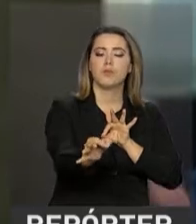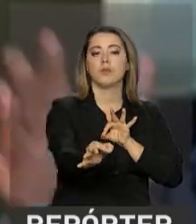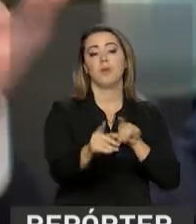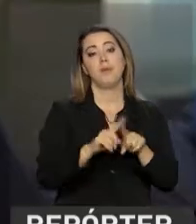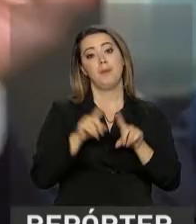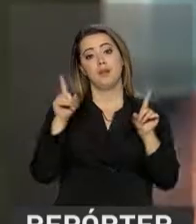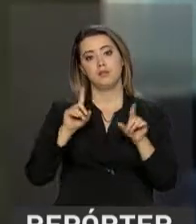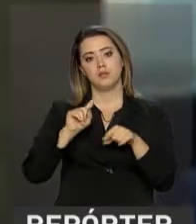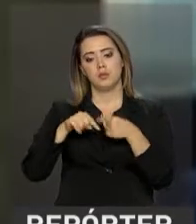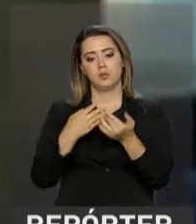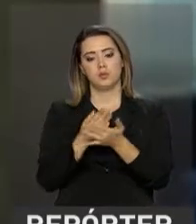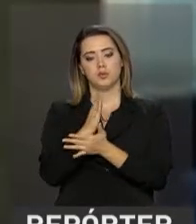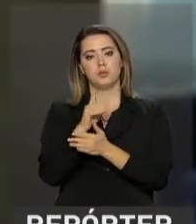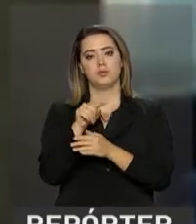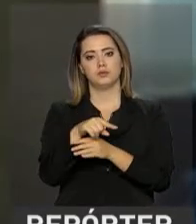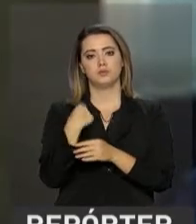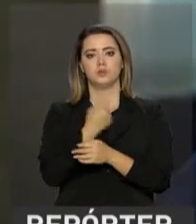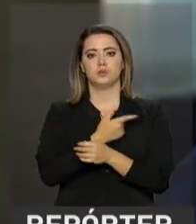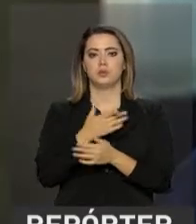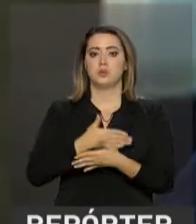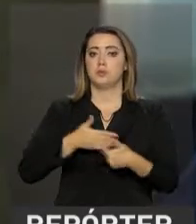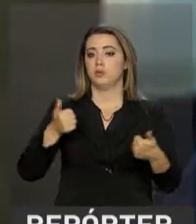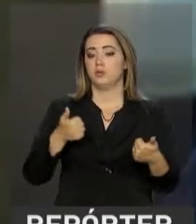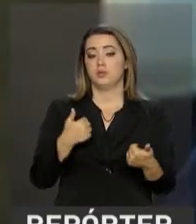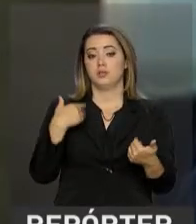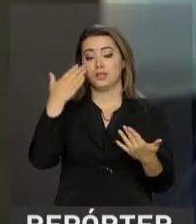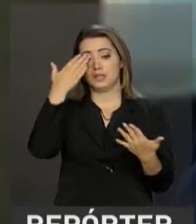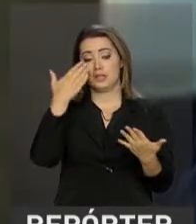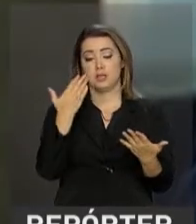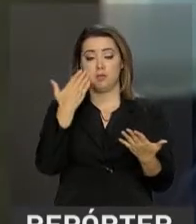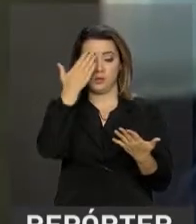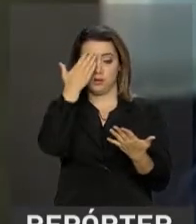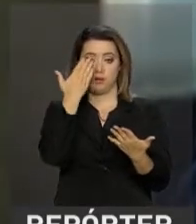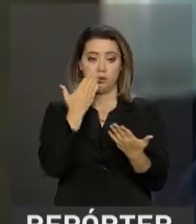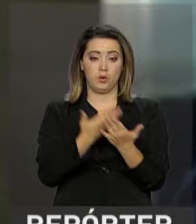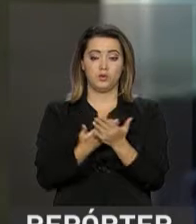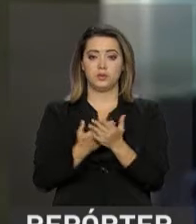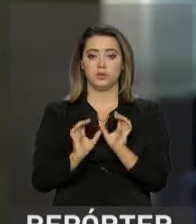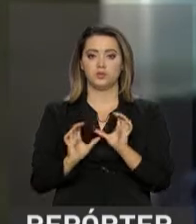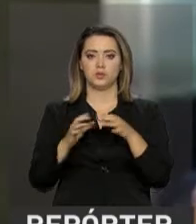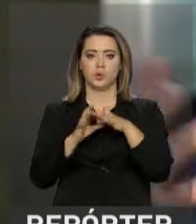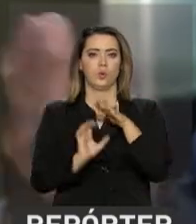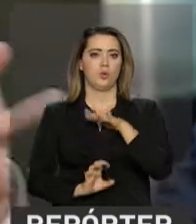aprovada nós temos um aumento de da confiança